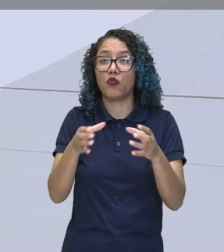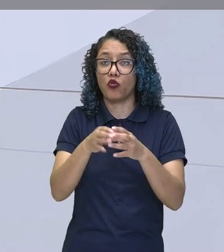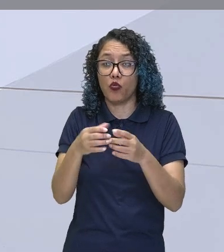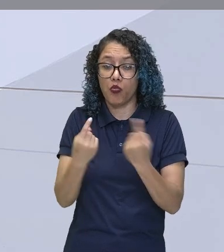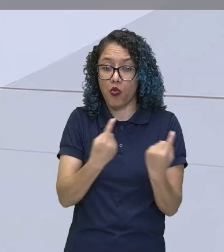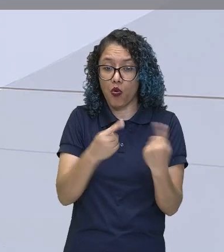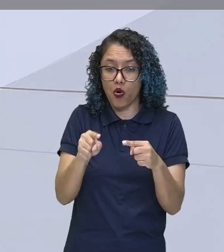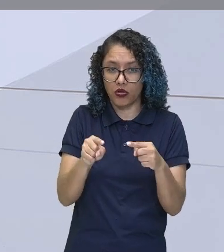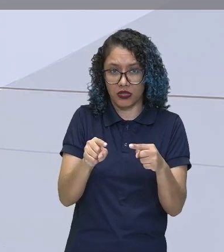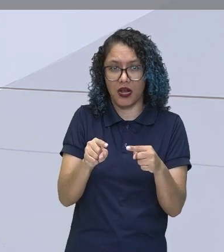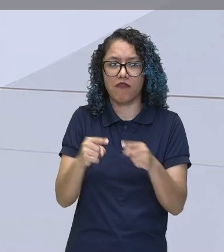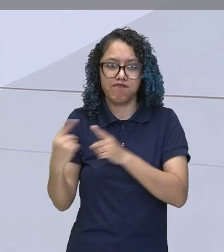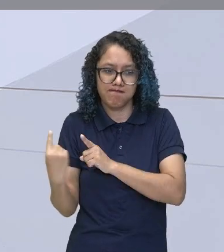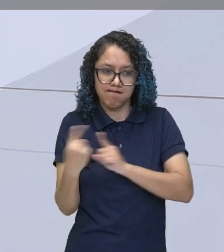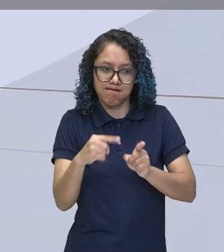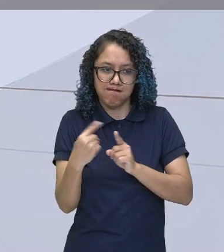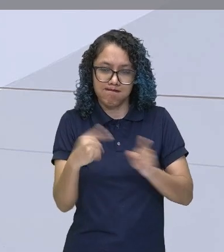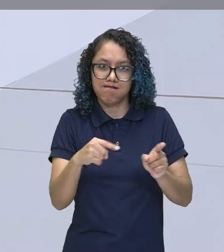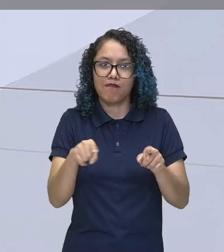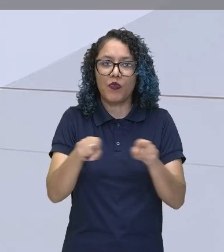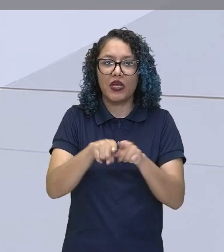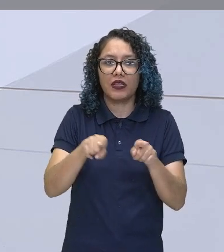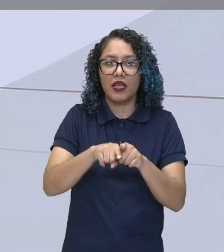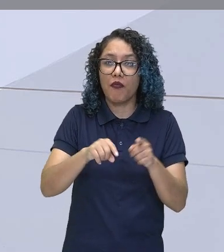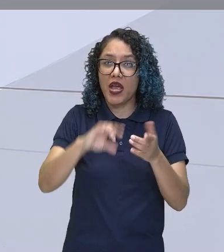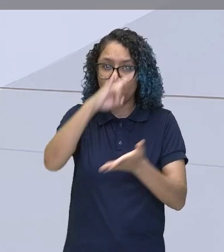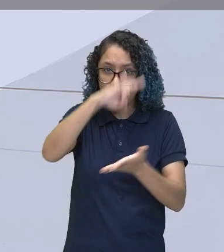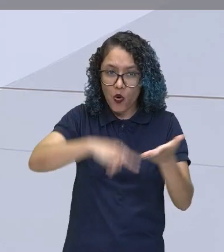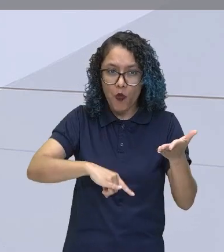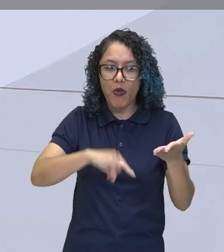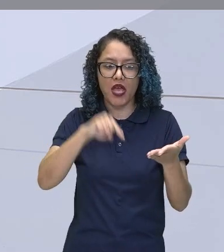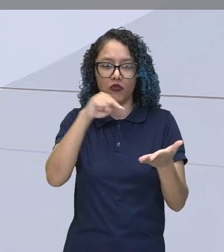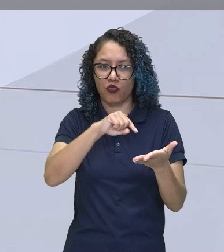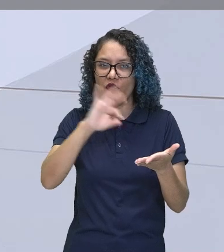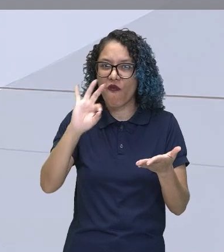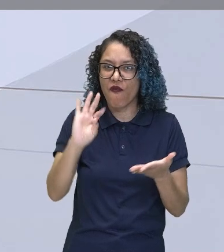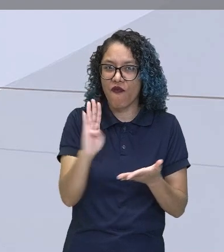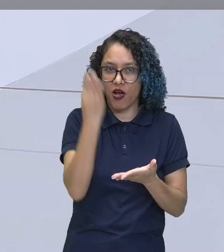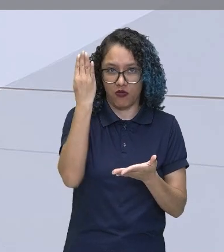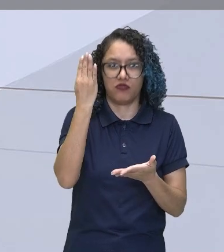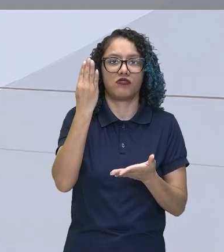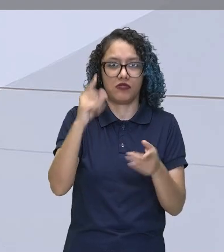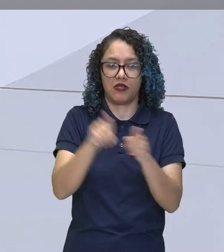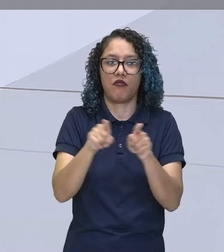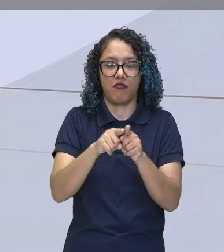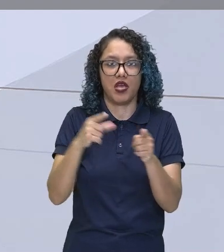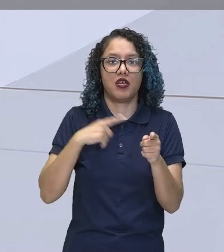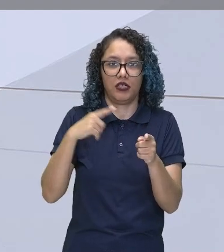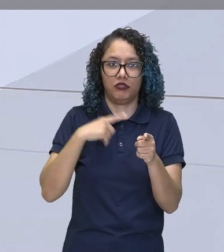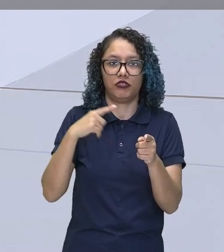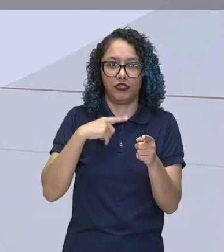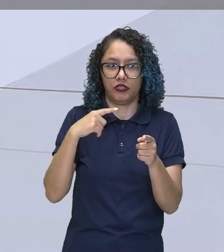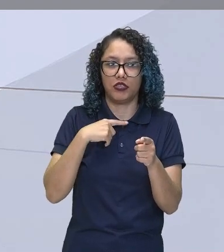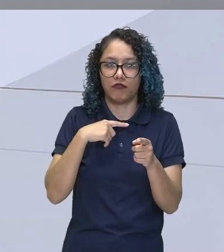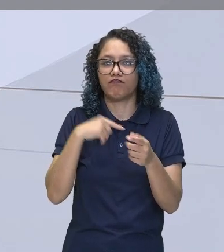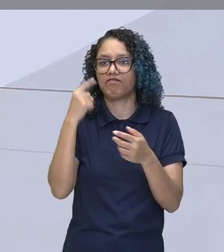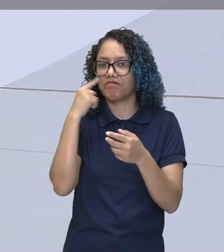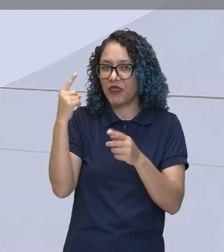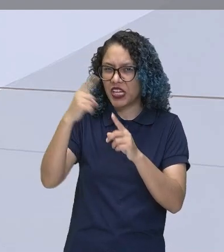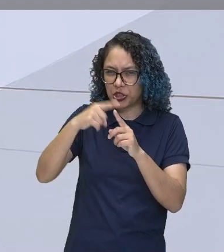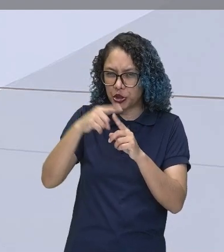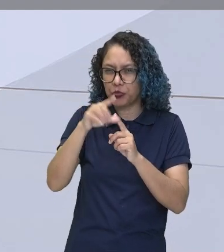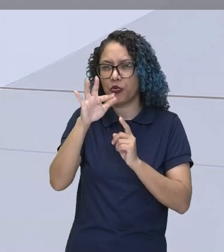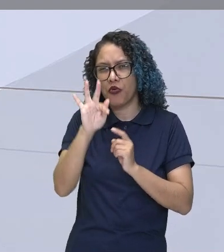e falsificação de atas eleitorais. Então, nesse processo se dava, então você ia sempre mantendo